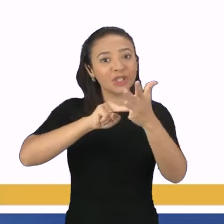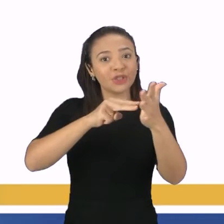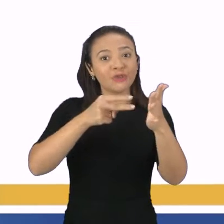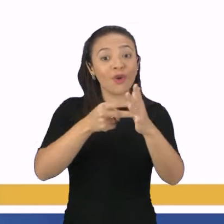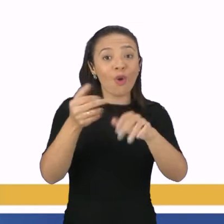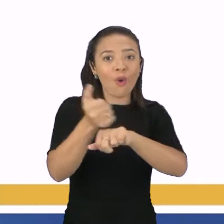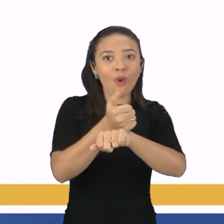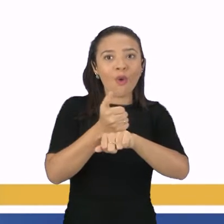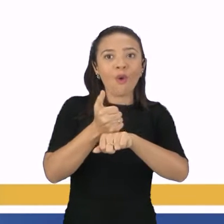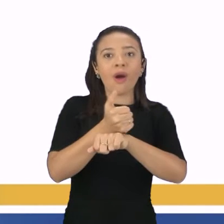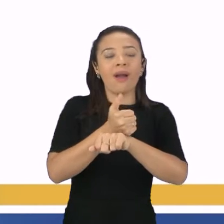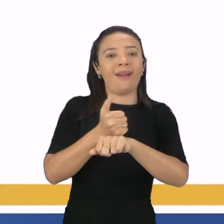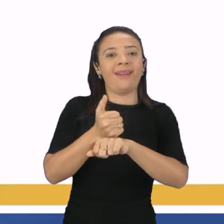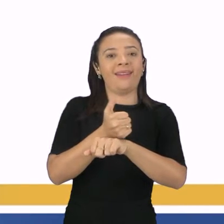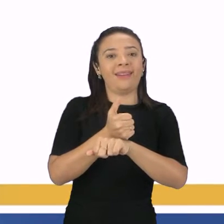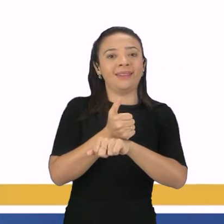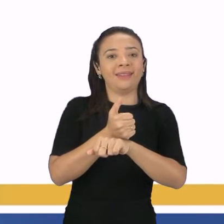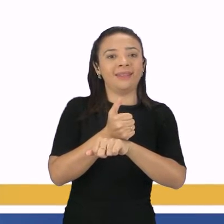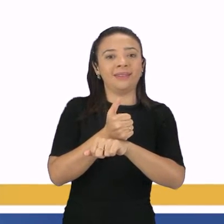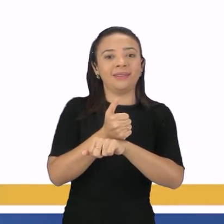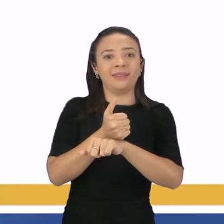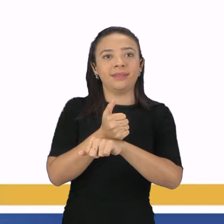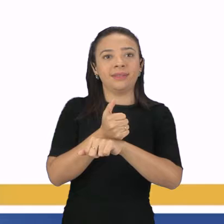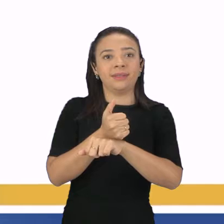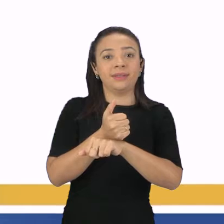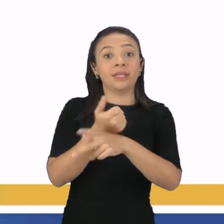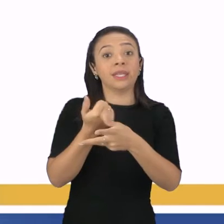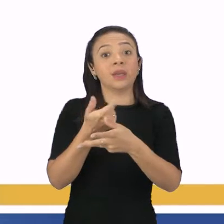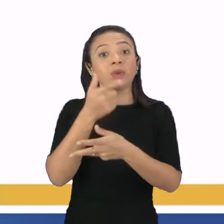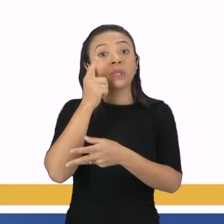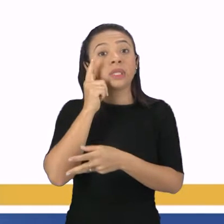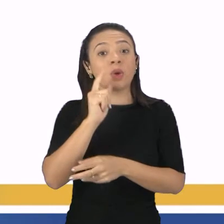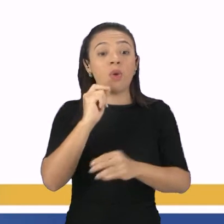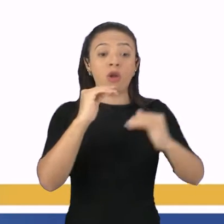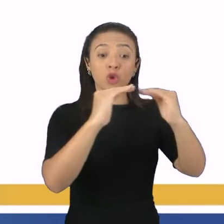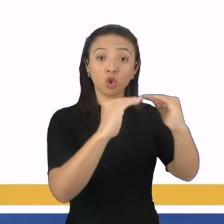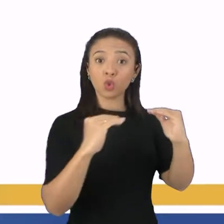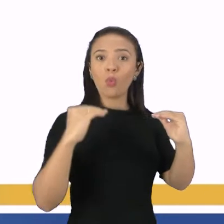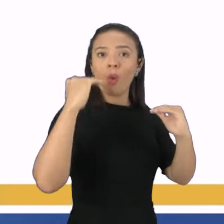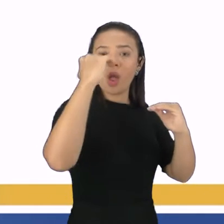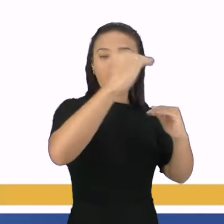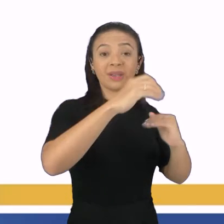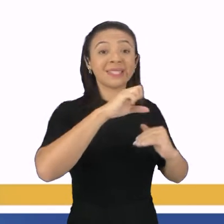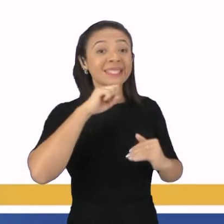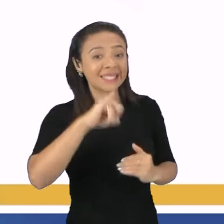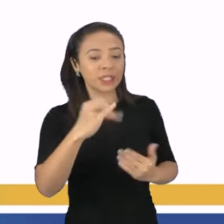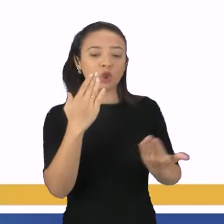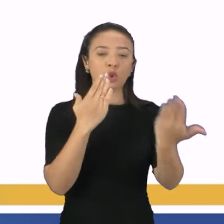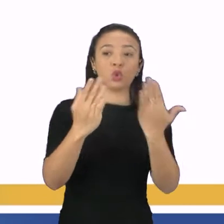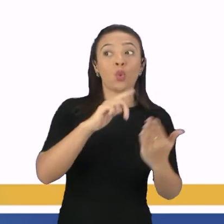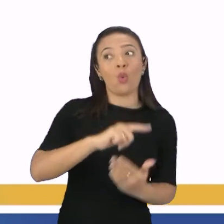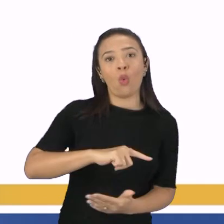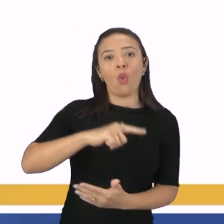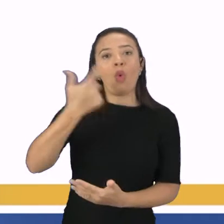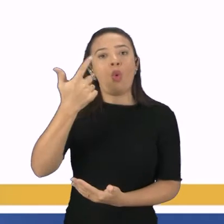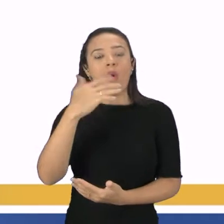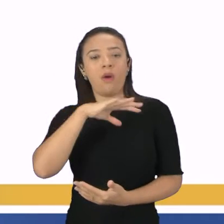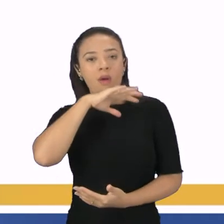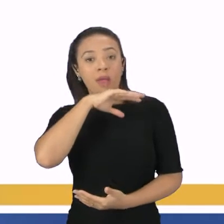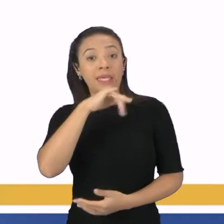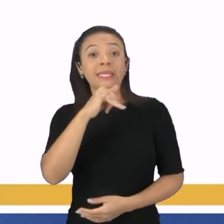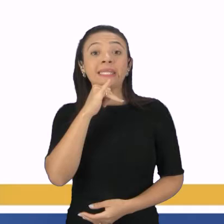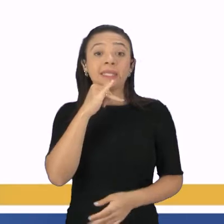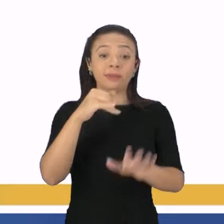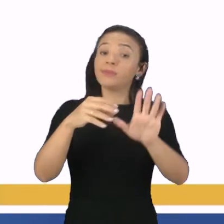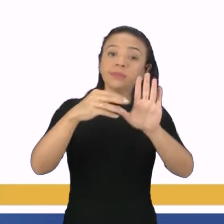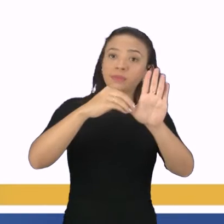que os tornavam privilegiados com relação aos outros animais. O nosso polegar, por exemplo, possui esse